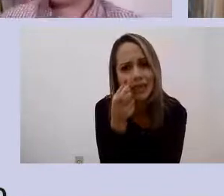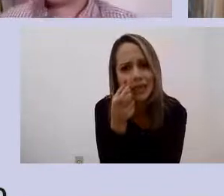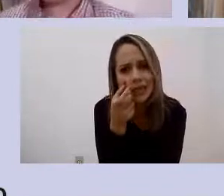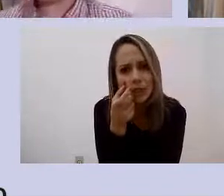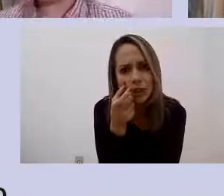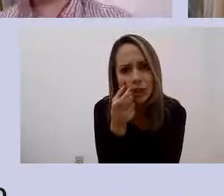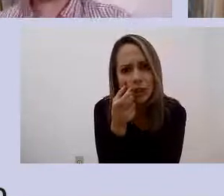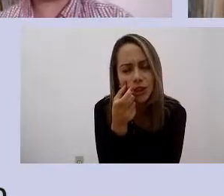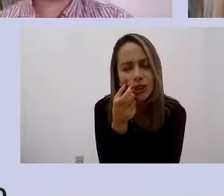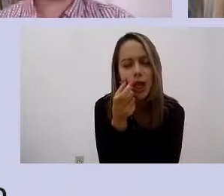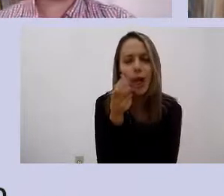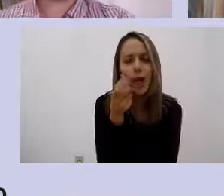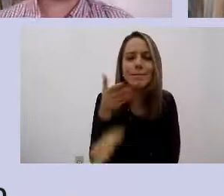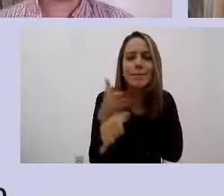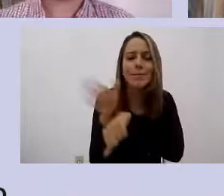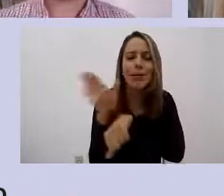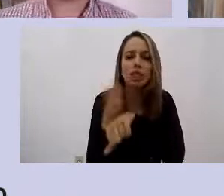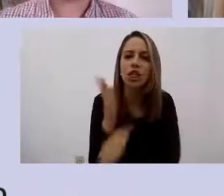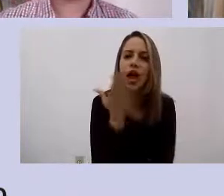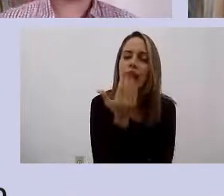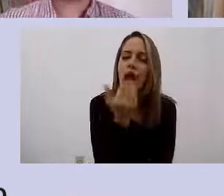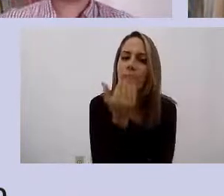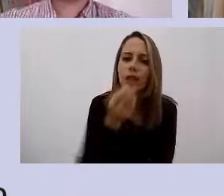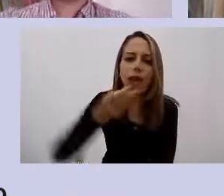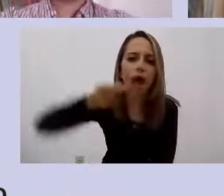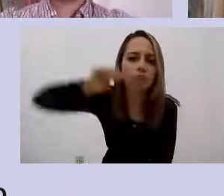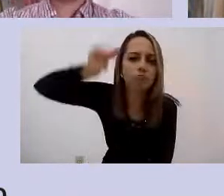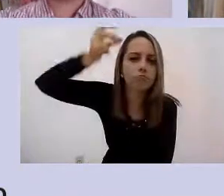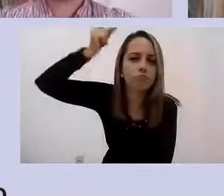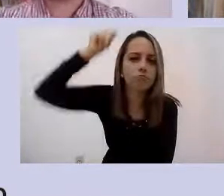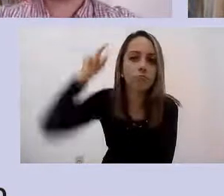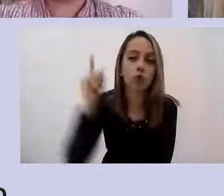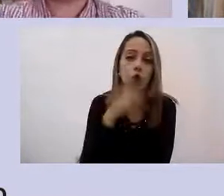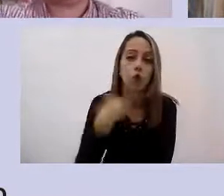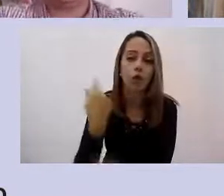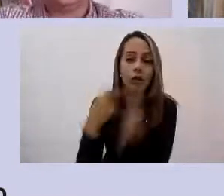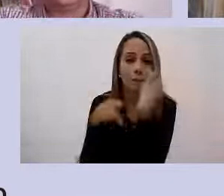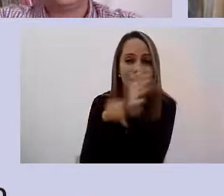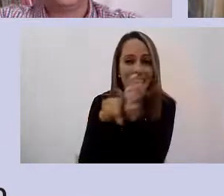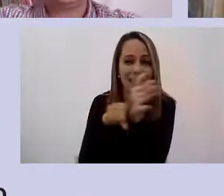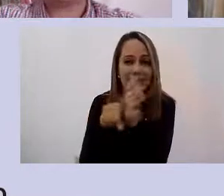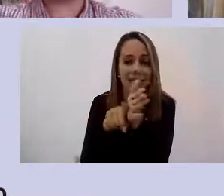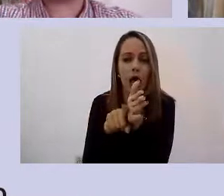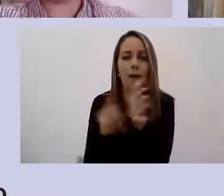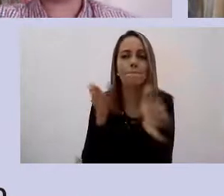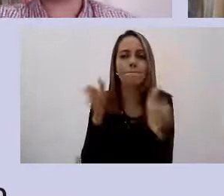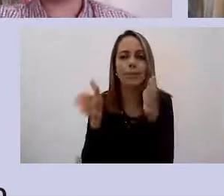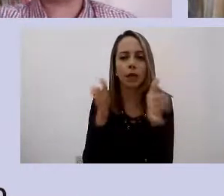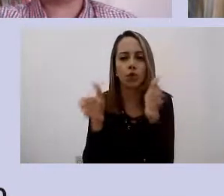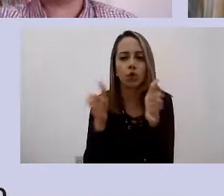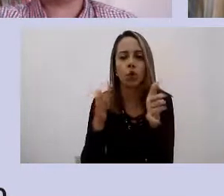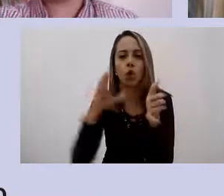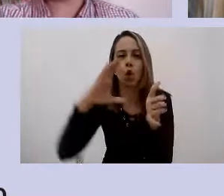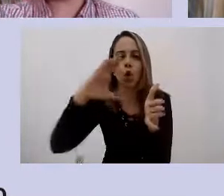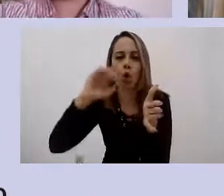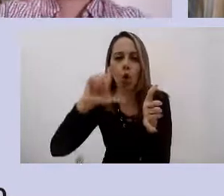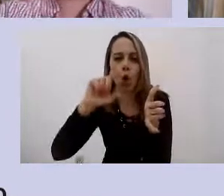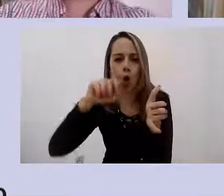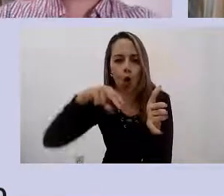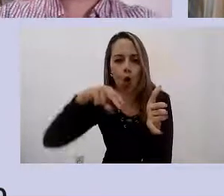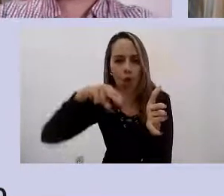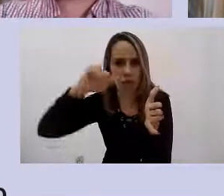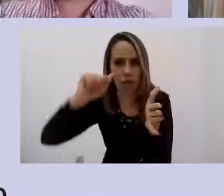práticas alimentares antigas, principalmente no período da colônia, é que a gente tem dois fenômenos que são